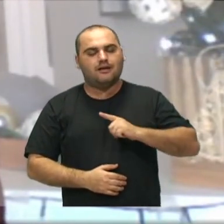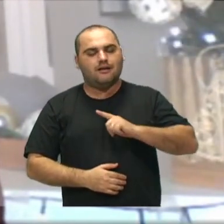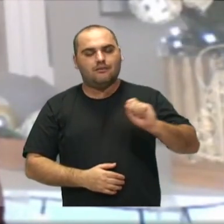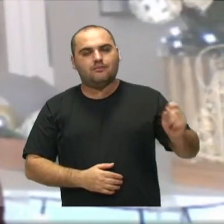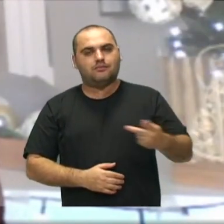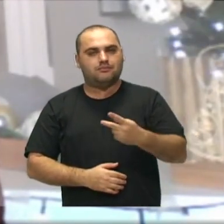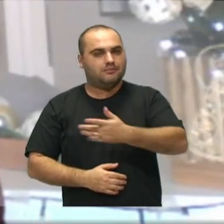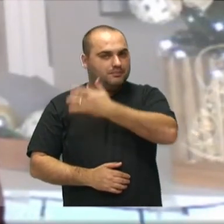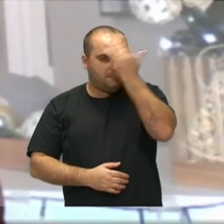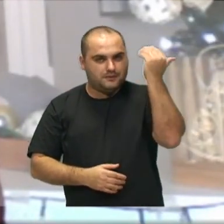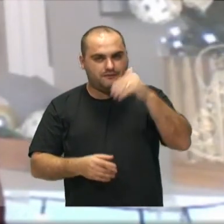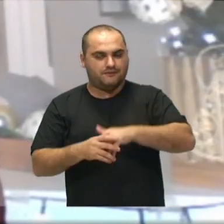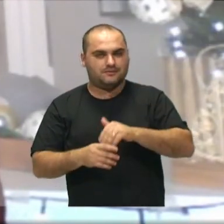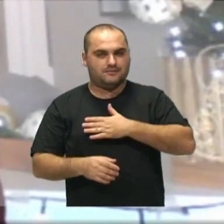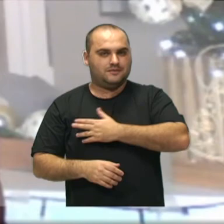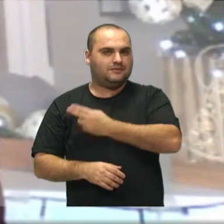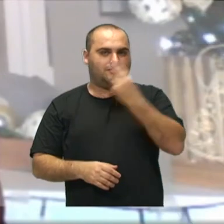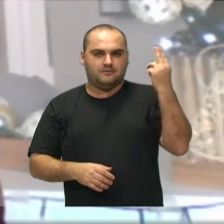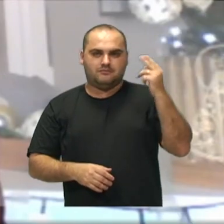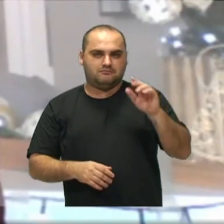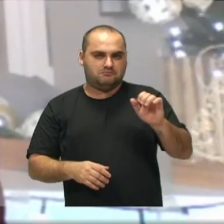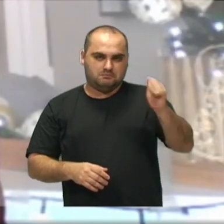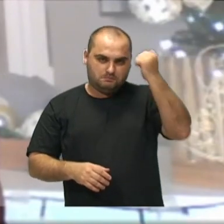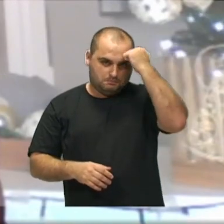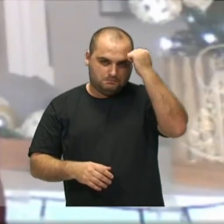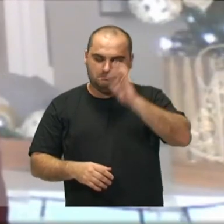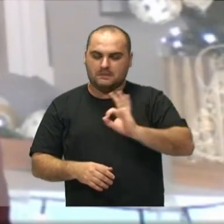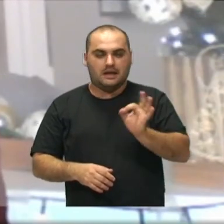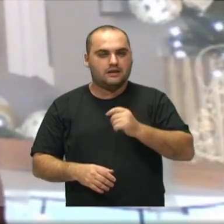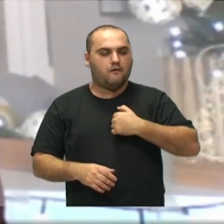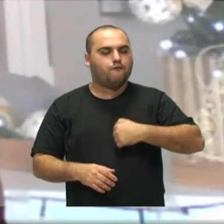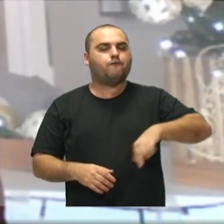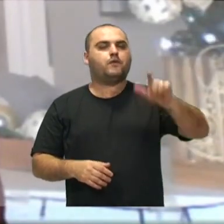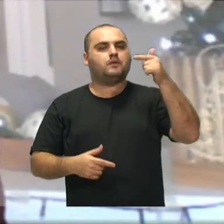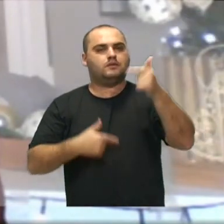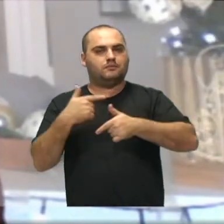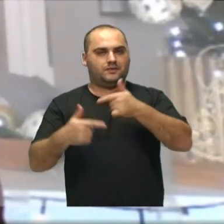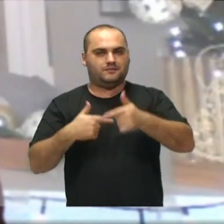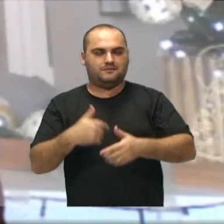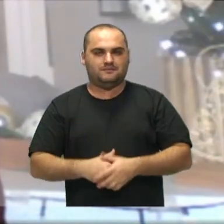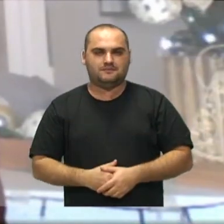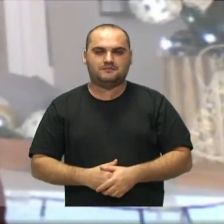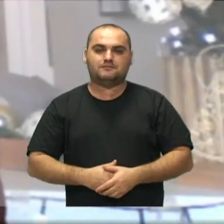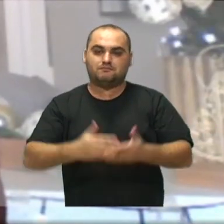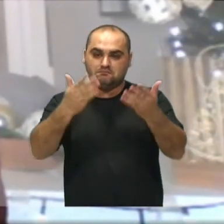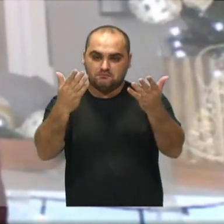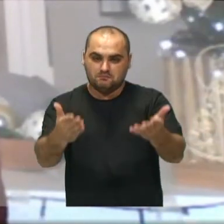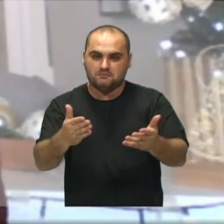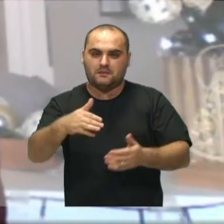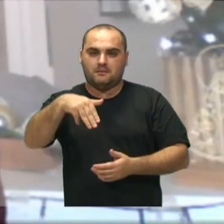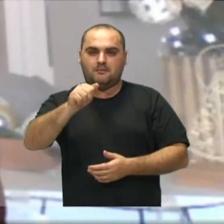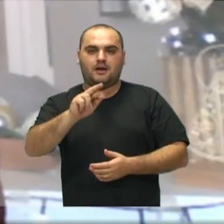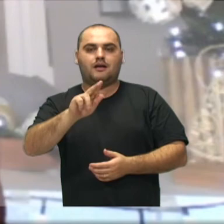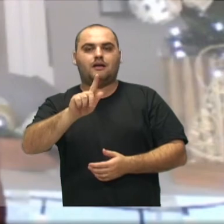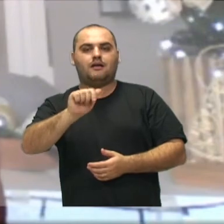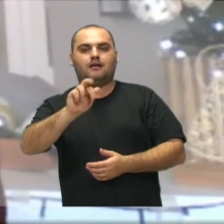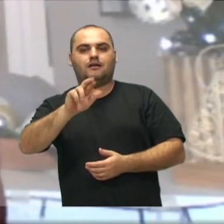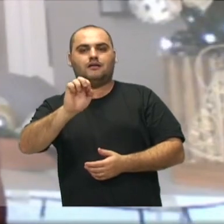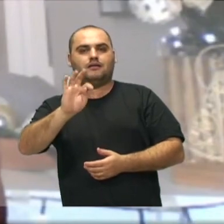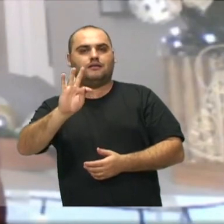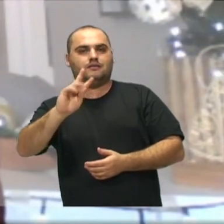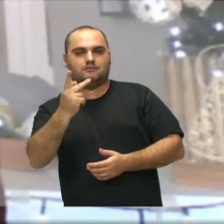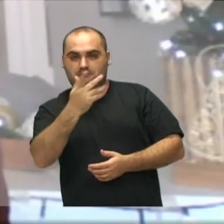quem votou em mim, com certeza, não irá se arrepender, porque eu vou para trabalhar. Então, Margarete, para ti, para o pessoal aí de apoio, para o pessoal que está